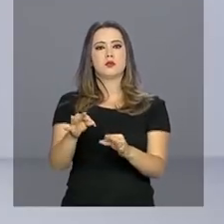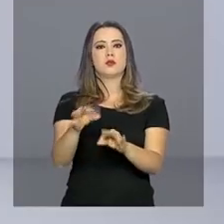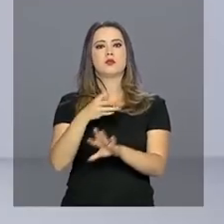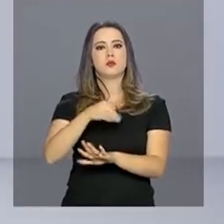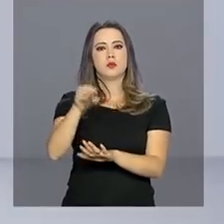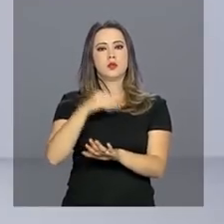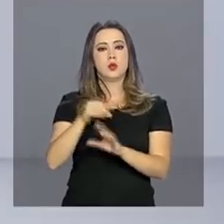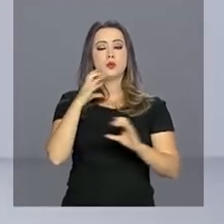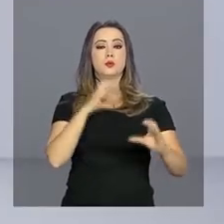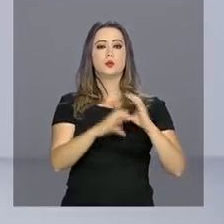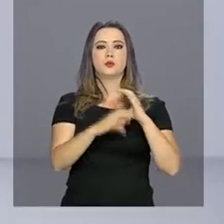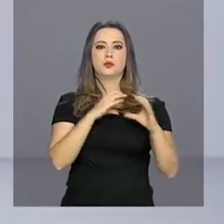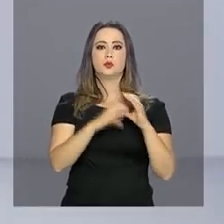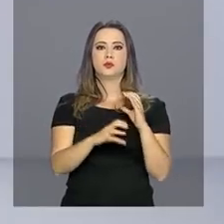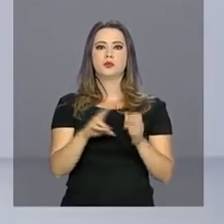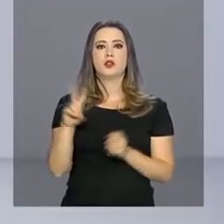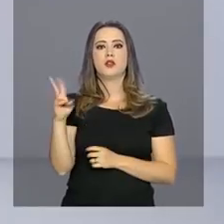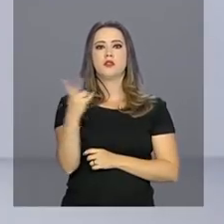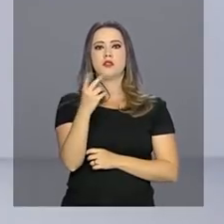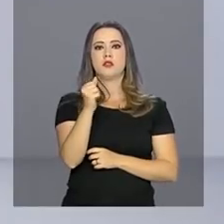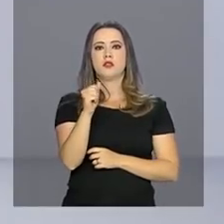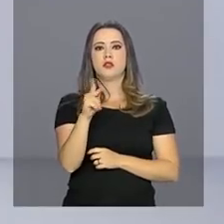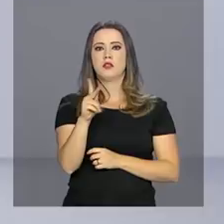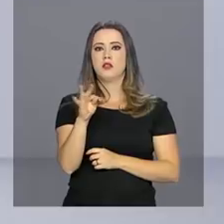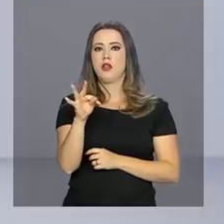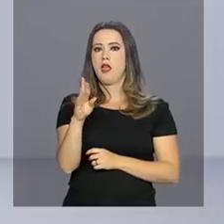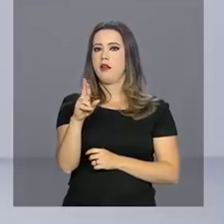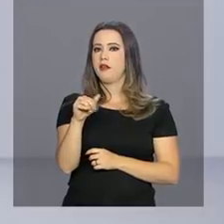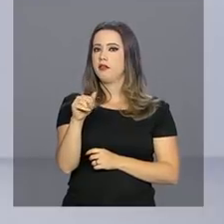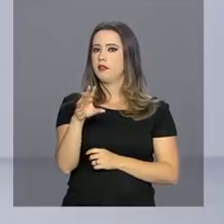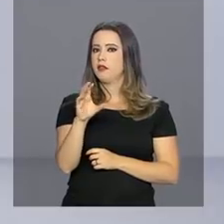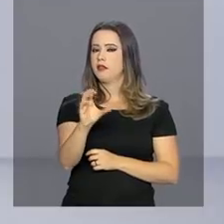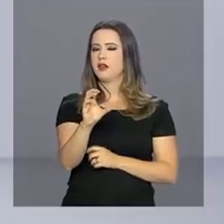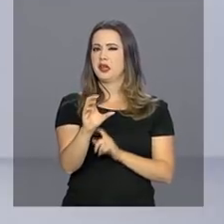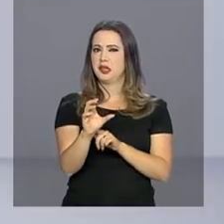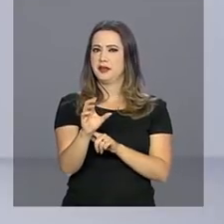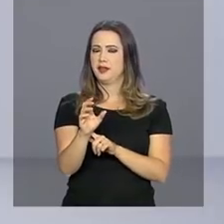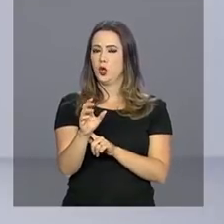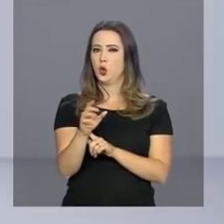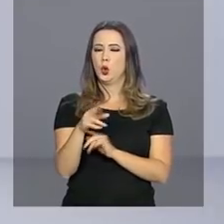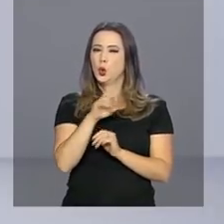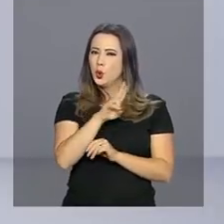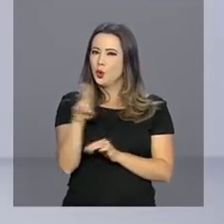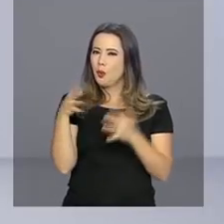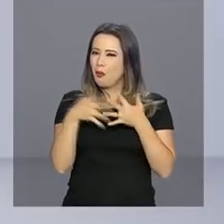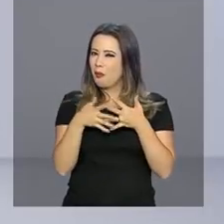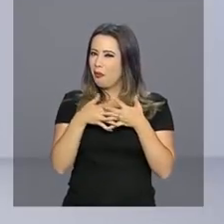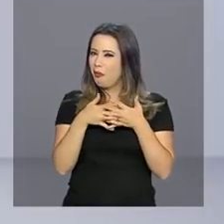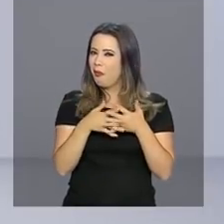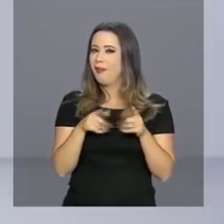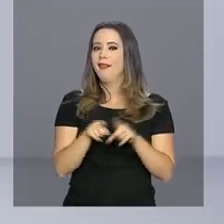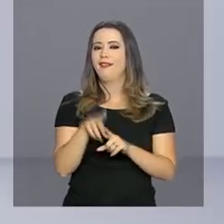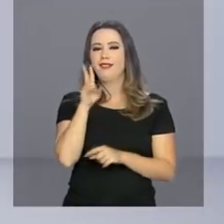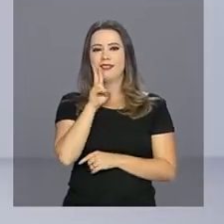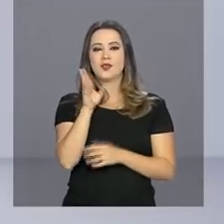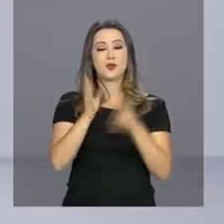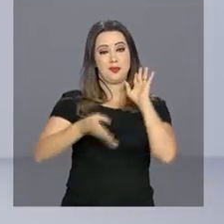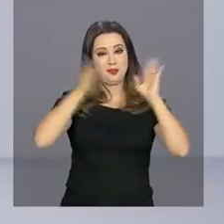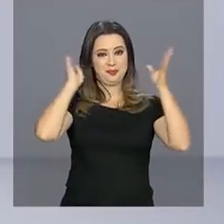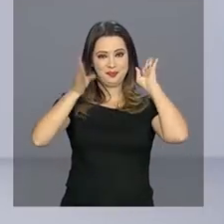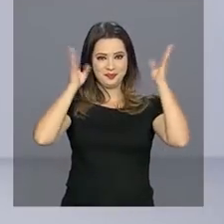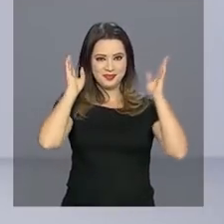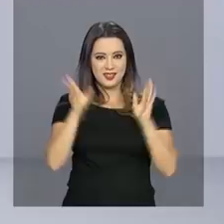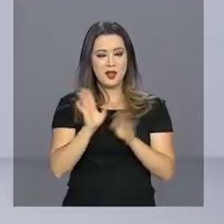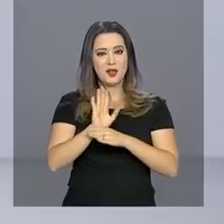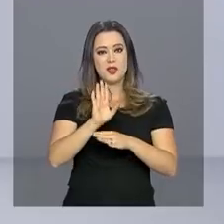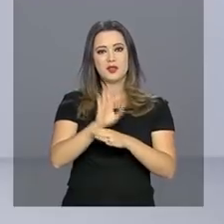da informação e comunicação. É o Huck Truck Makerspace, que funciona em um caminhão e conta com o apoio da